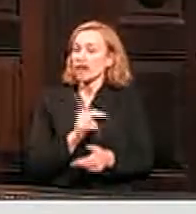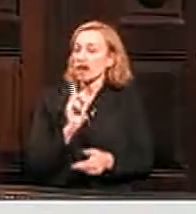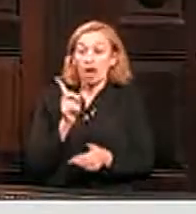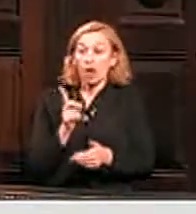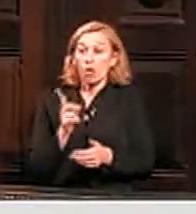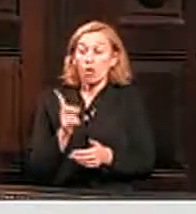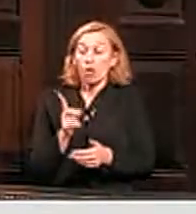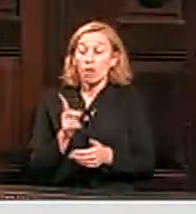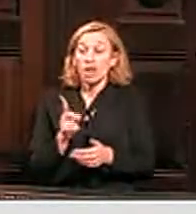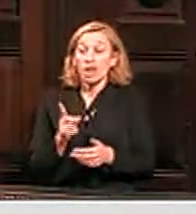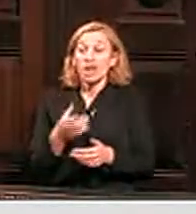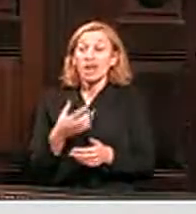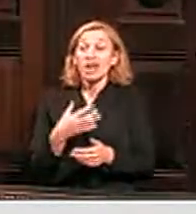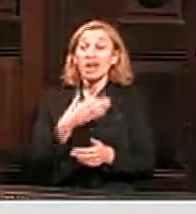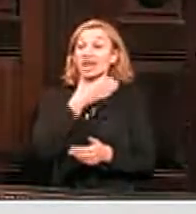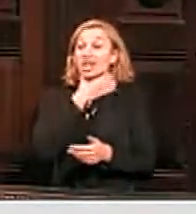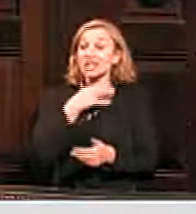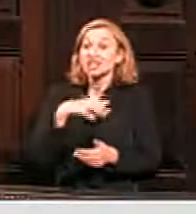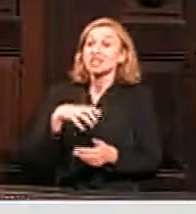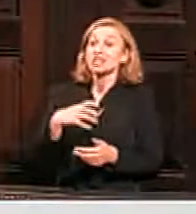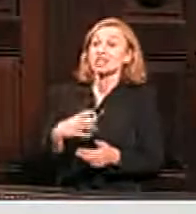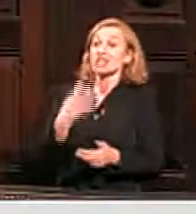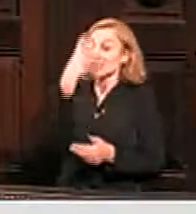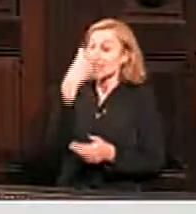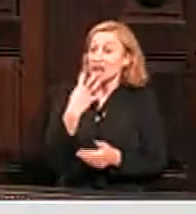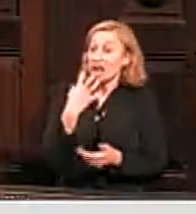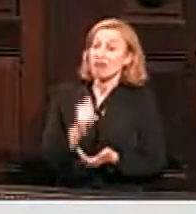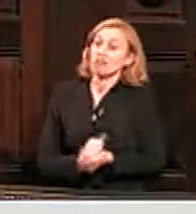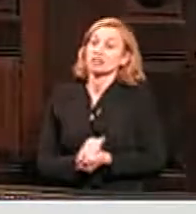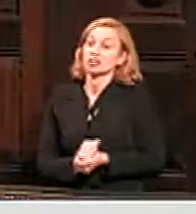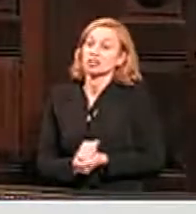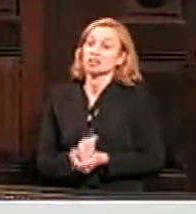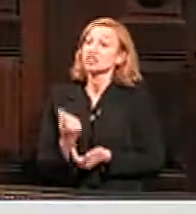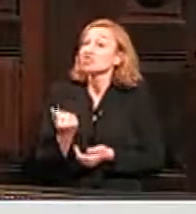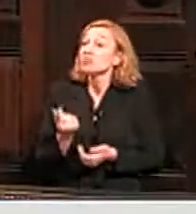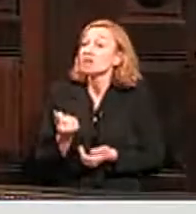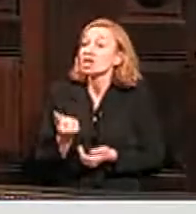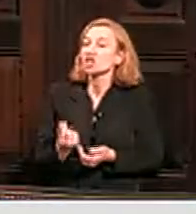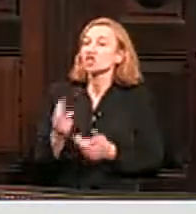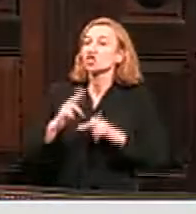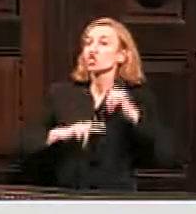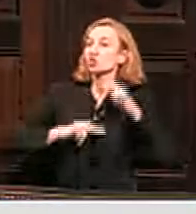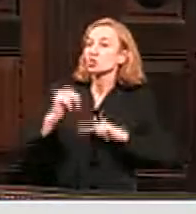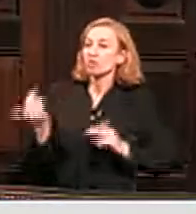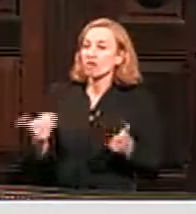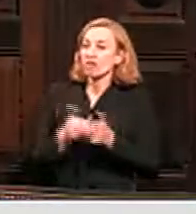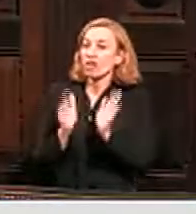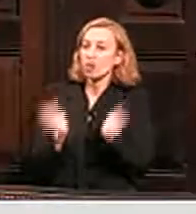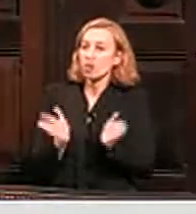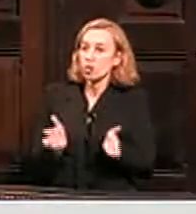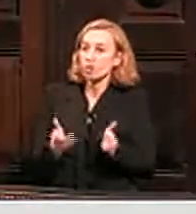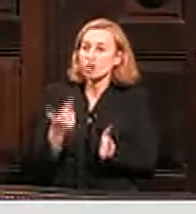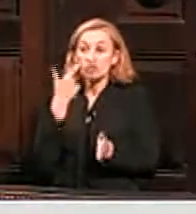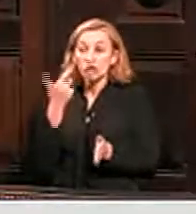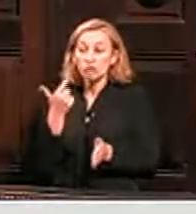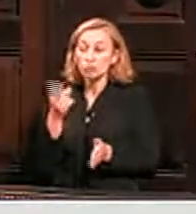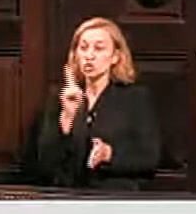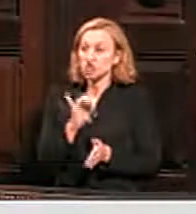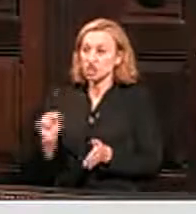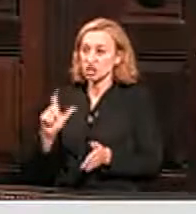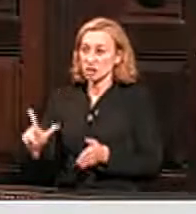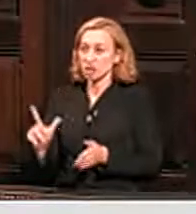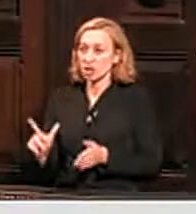Brasil. Essa é uma crise da política de preços, que, repito, de junho para cá, fez com que o preço do diesel